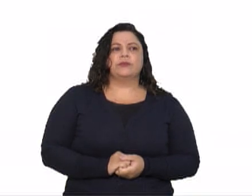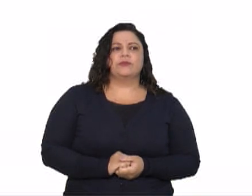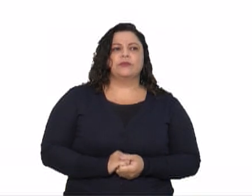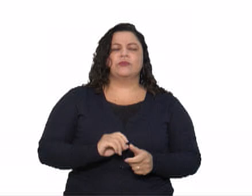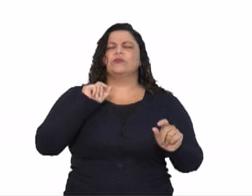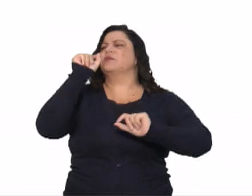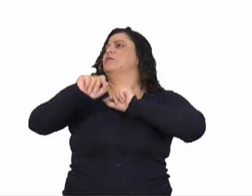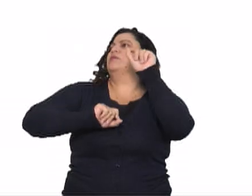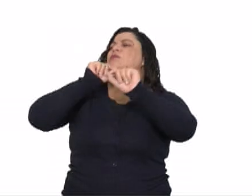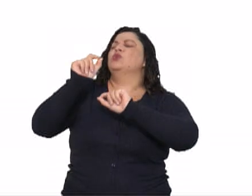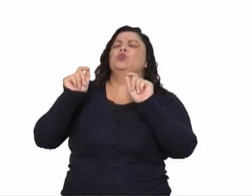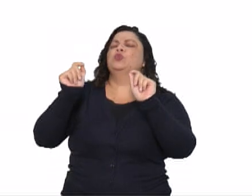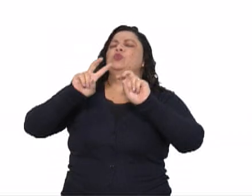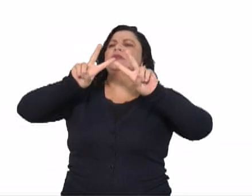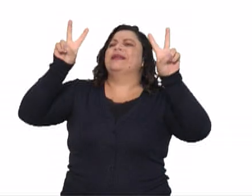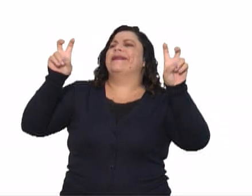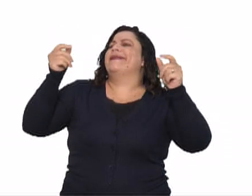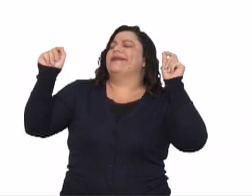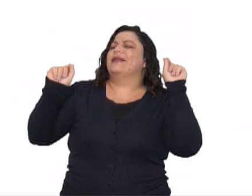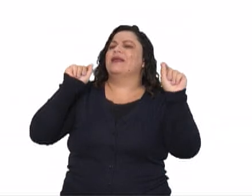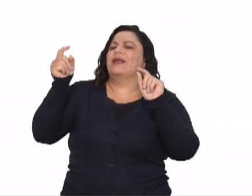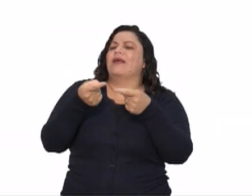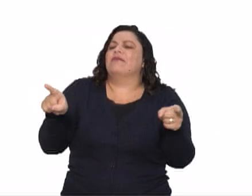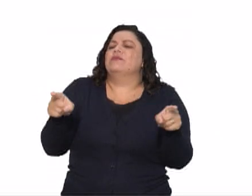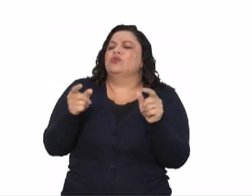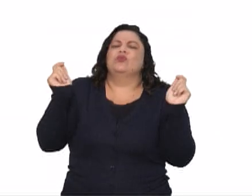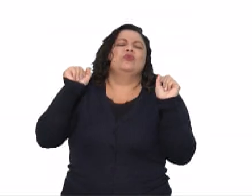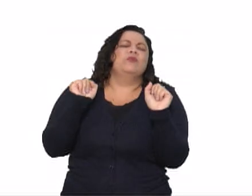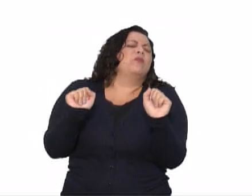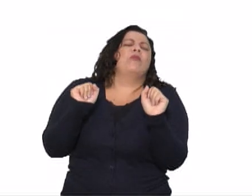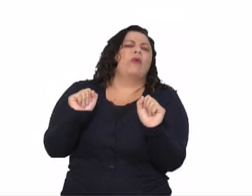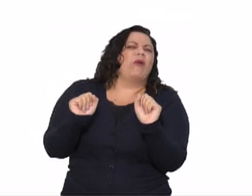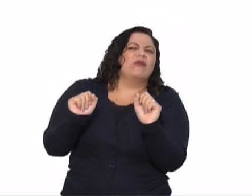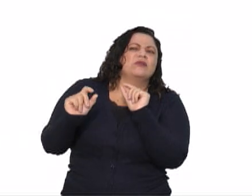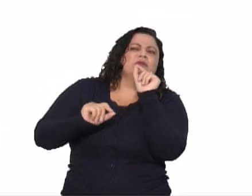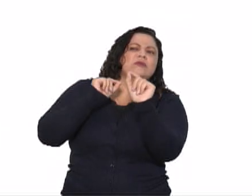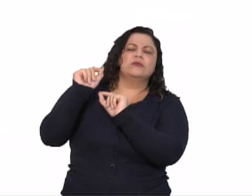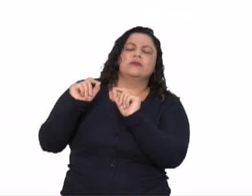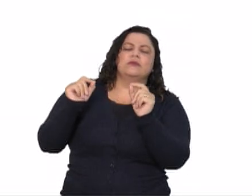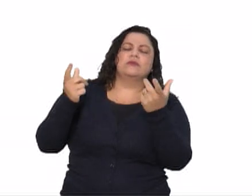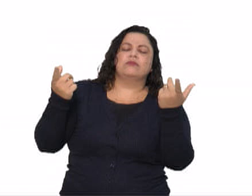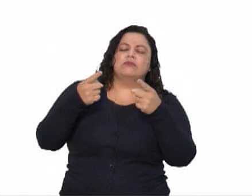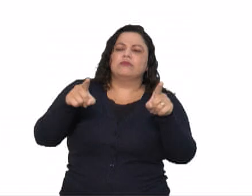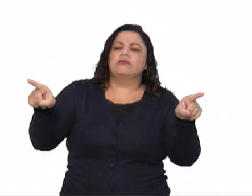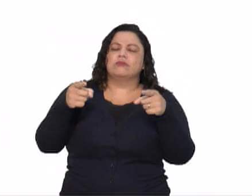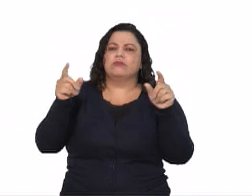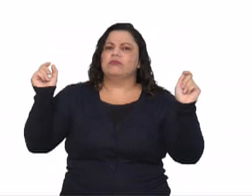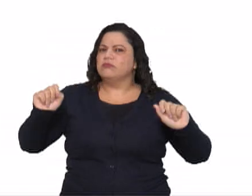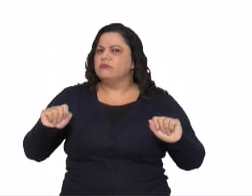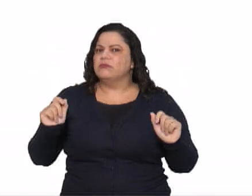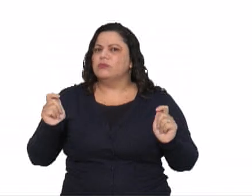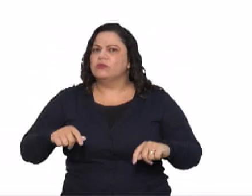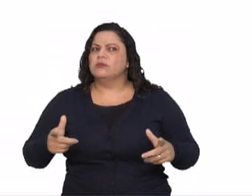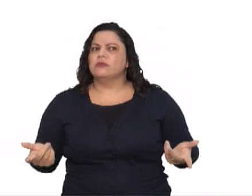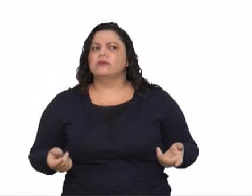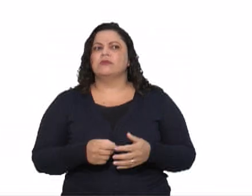O que é música? O que pode ser música? Então assim, vamos dizer, tem lá o